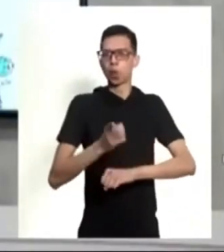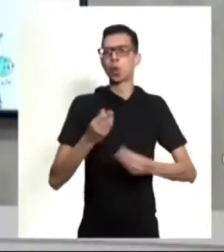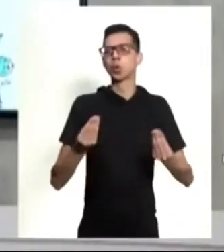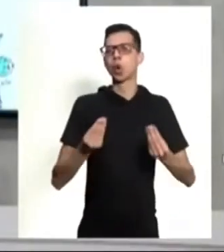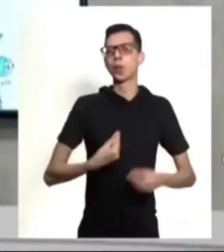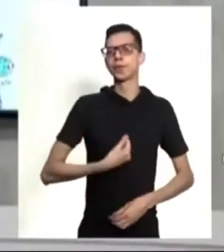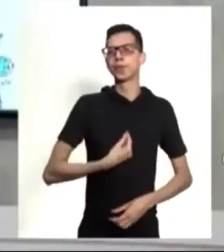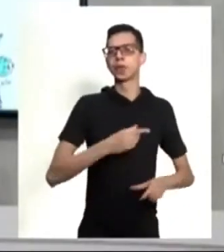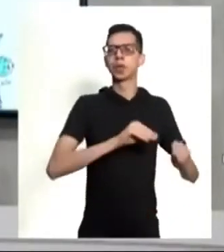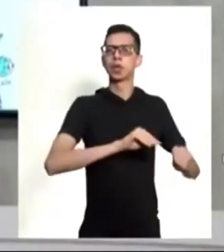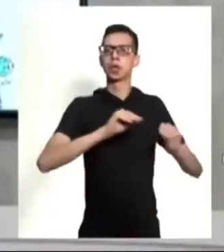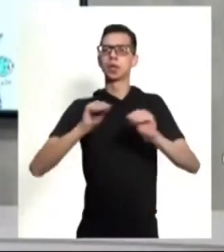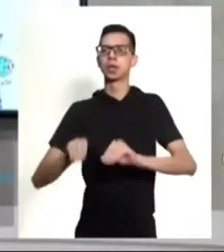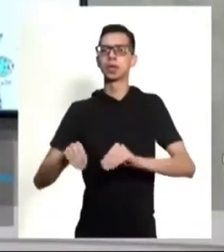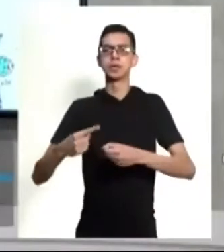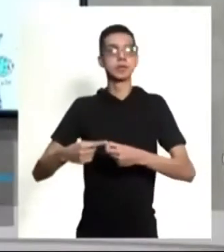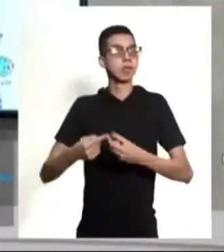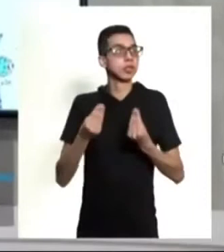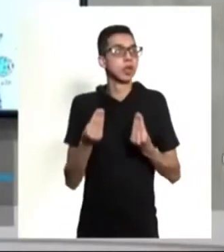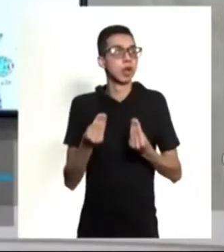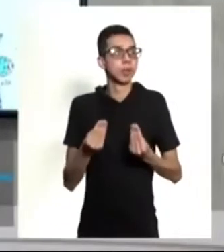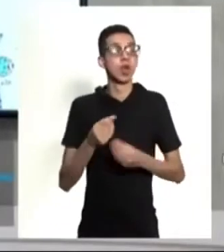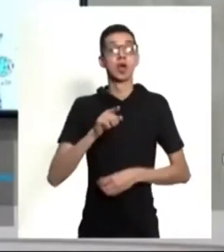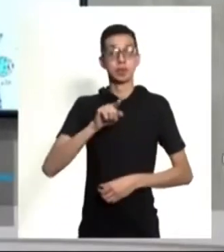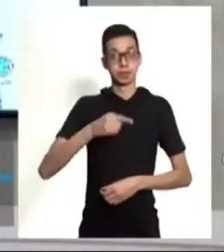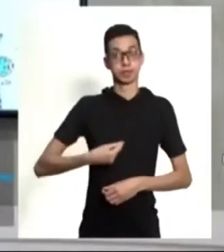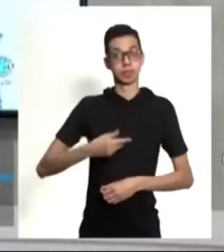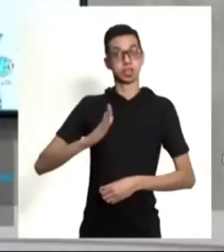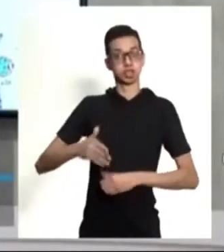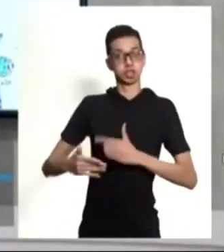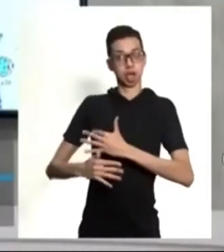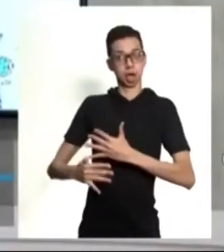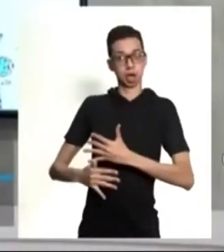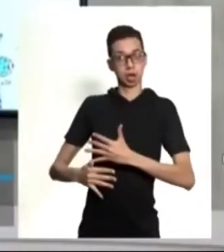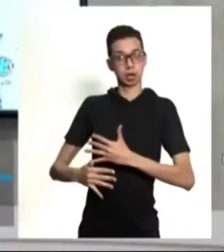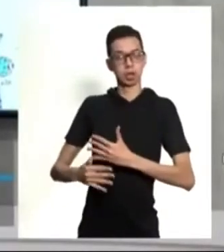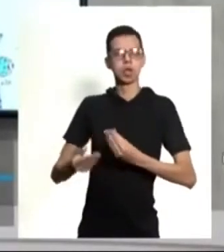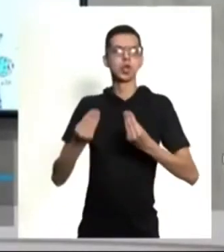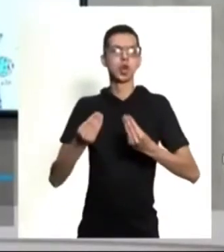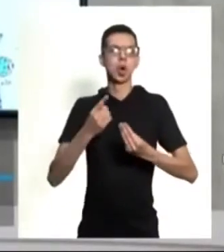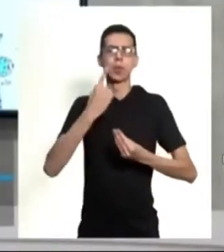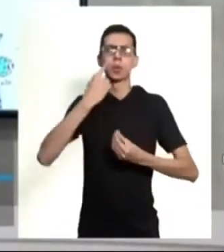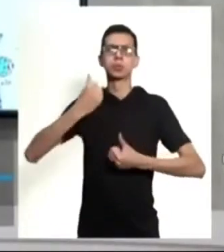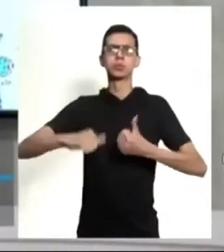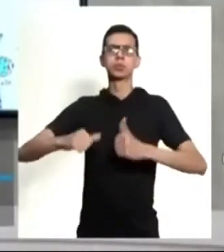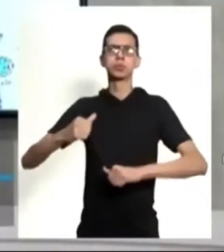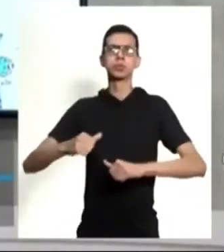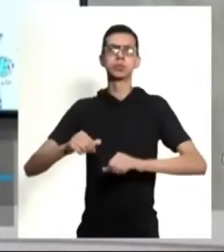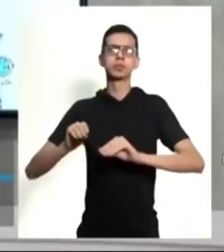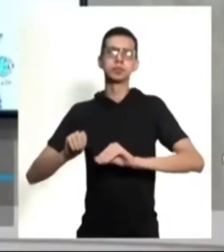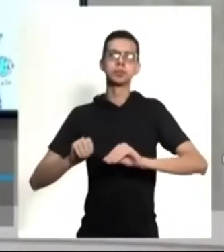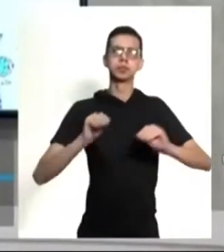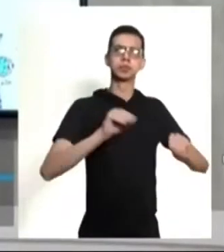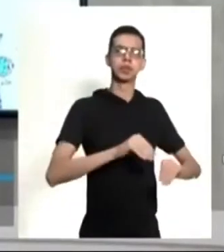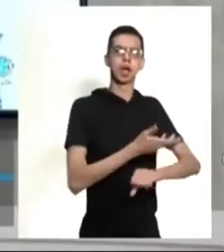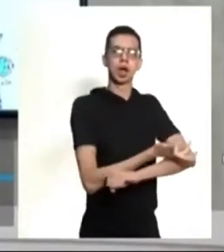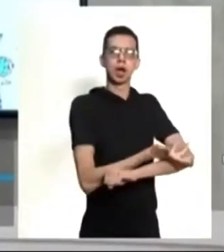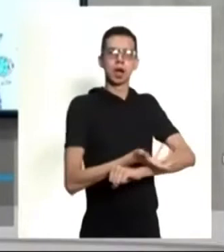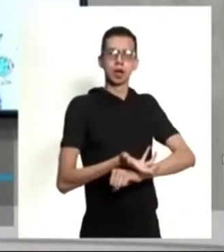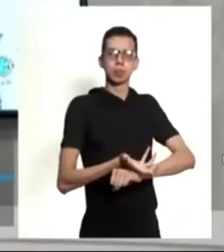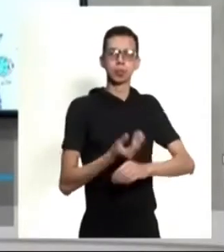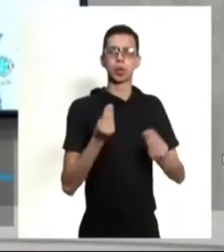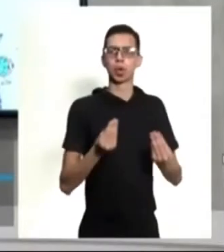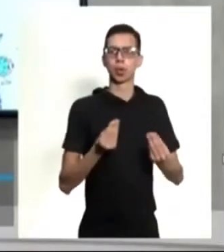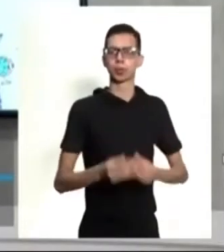vida na cidade? E se você que mora na cidade, analisar como seria a sua vida no campo? As